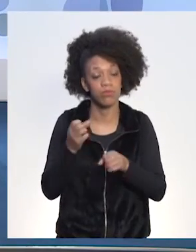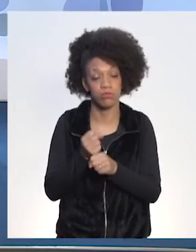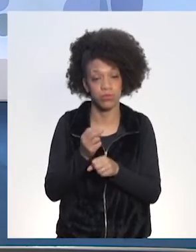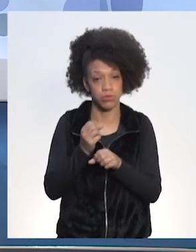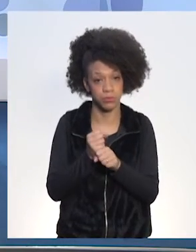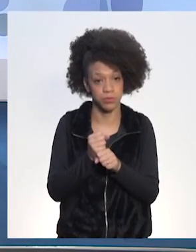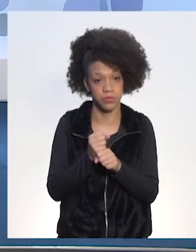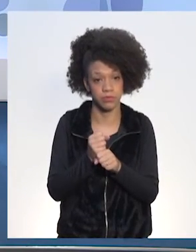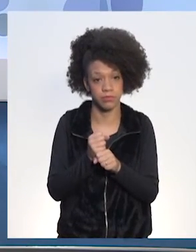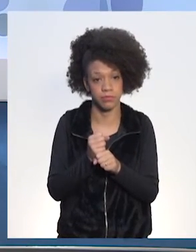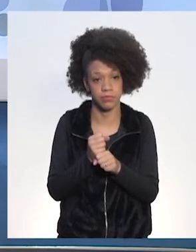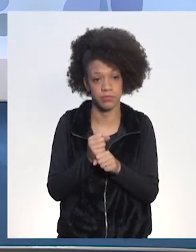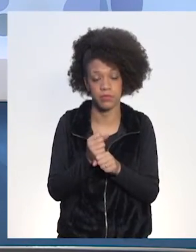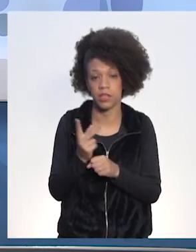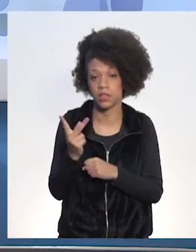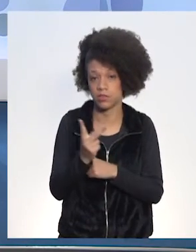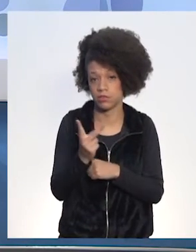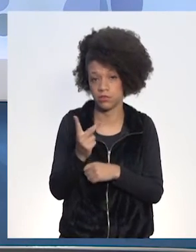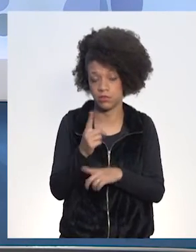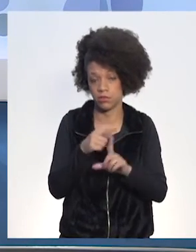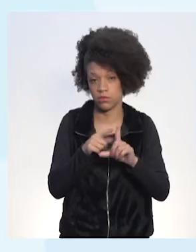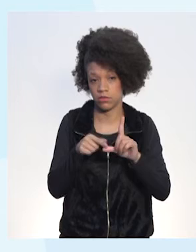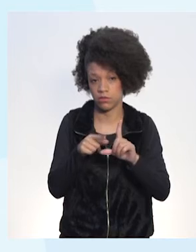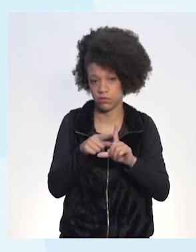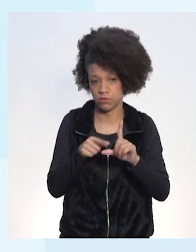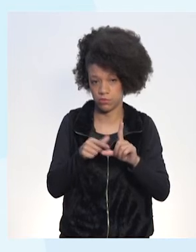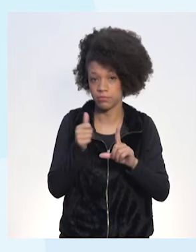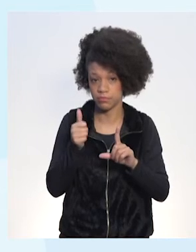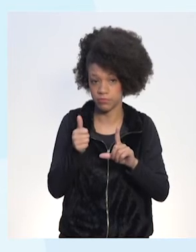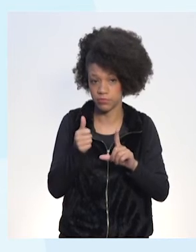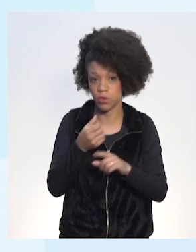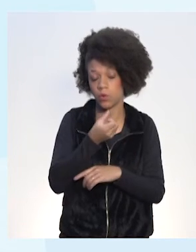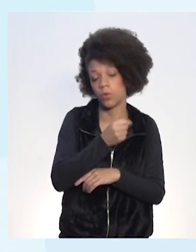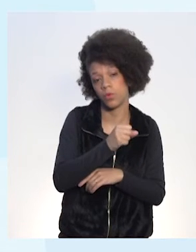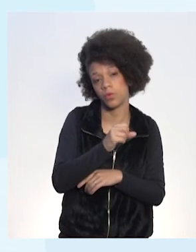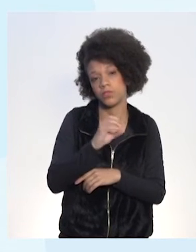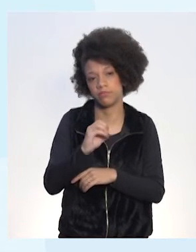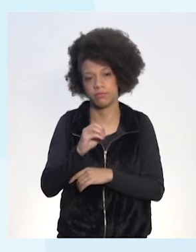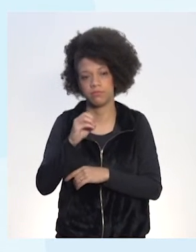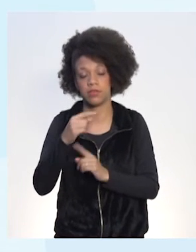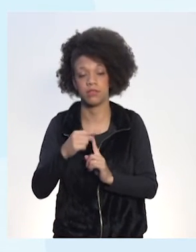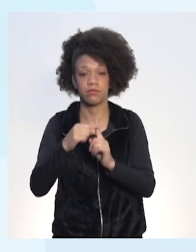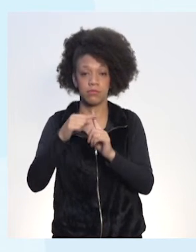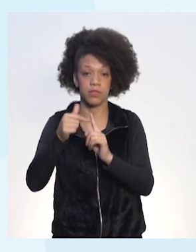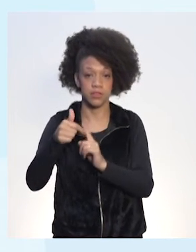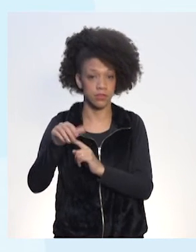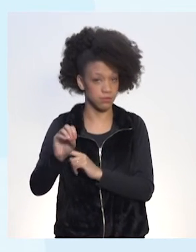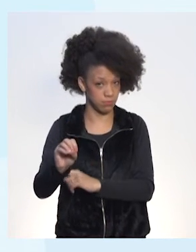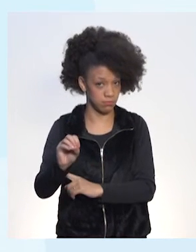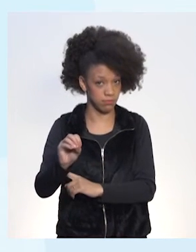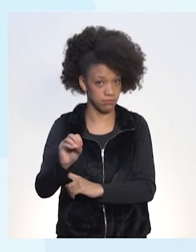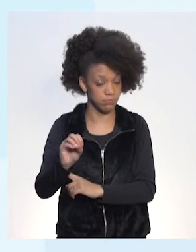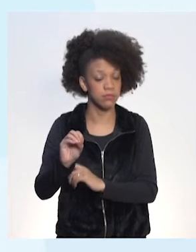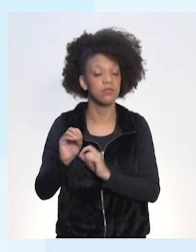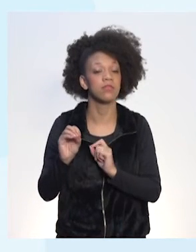somar esses dois ângulos. Beleza? Então, 80 mais 70,